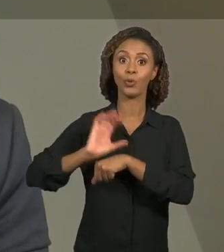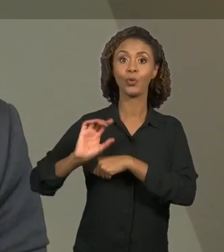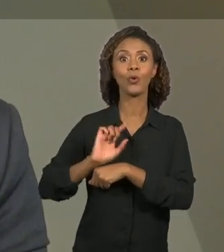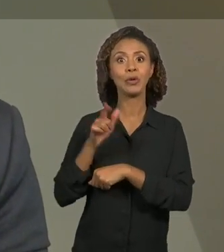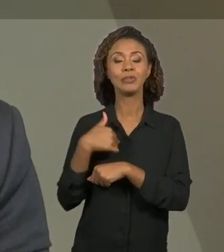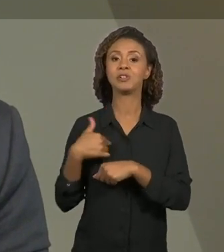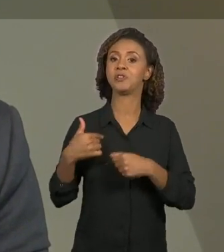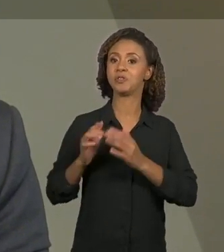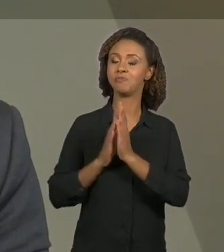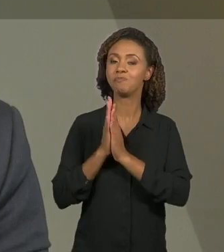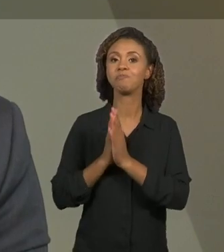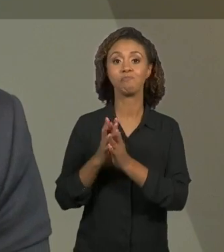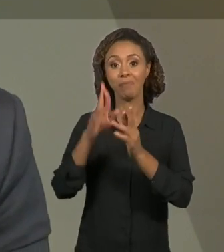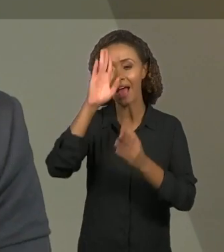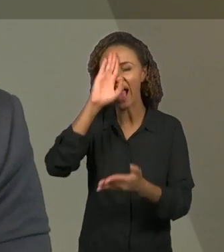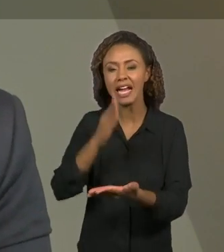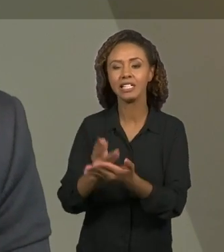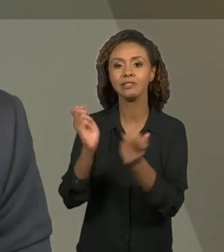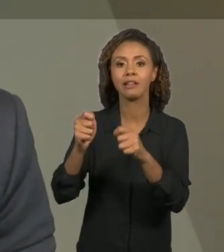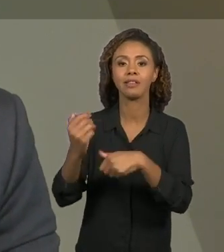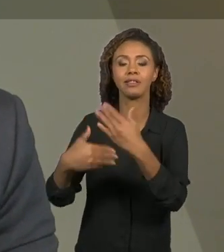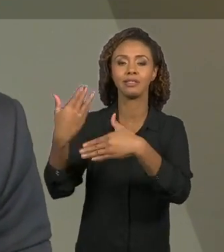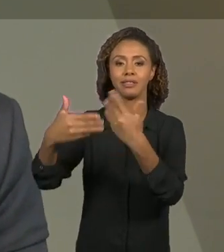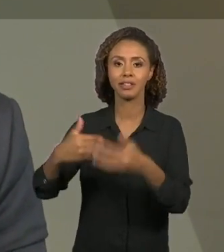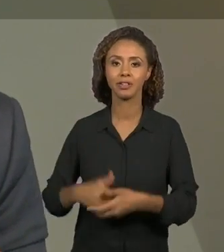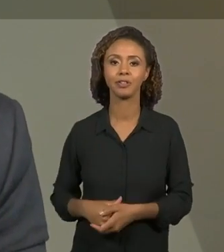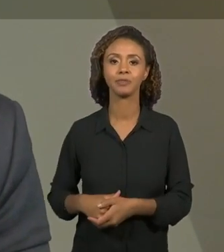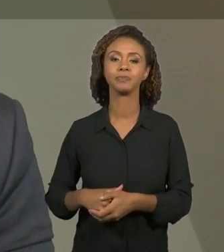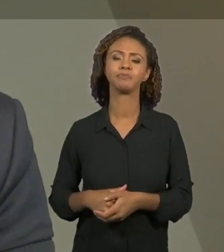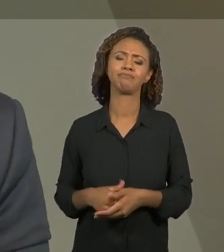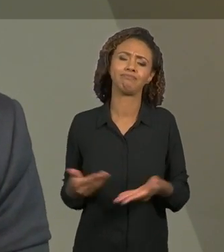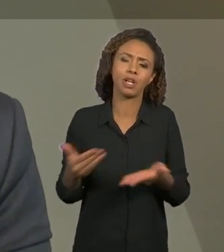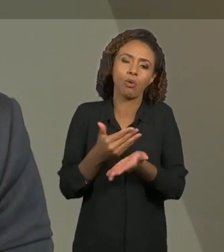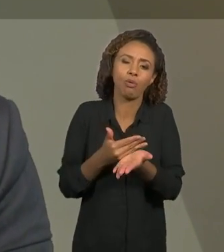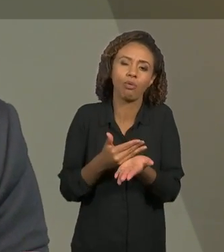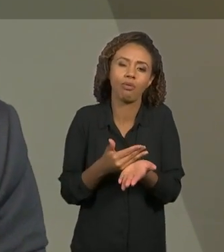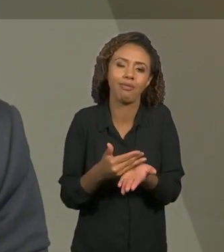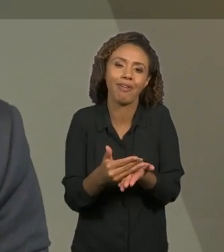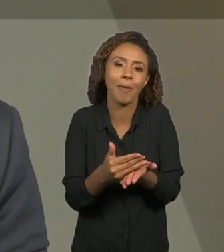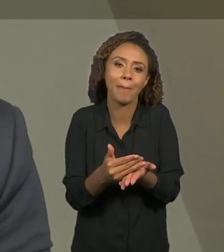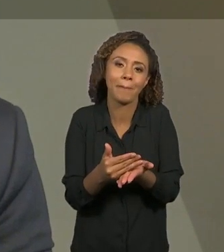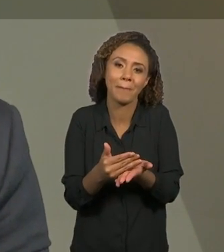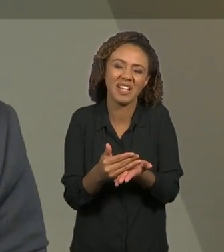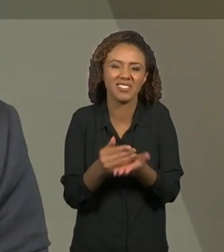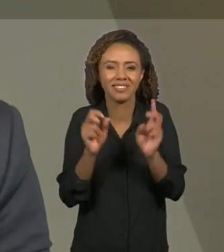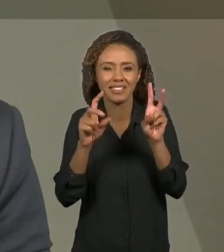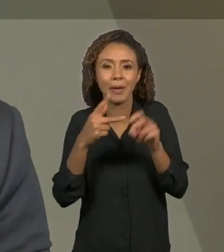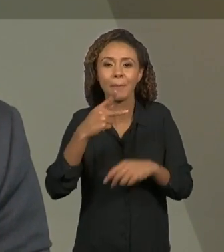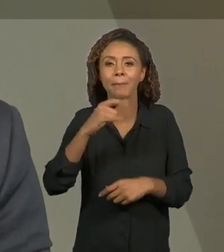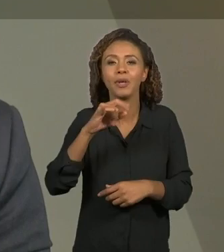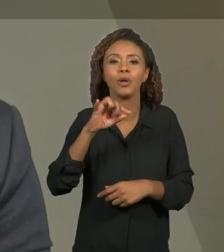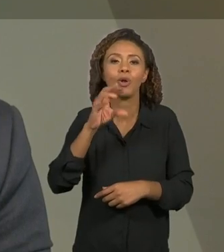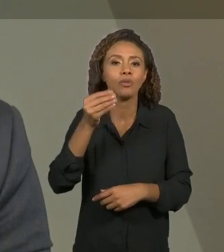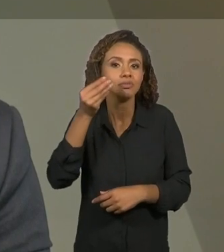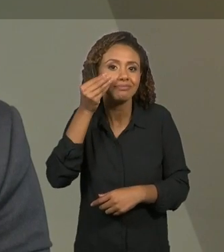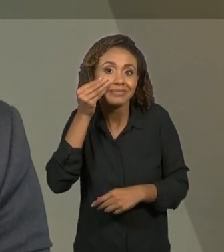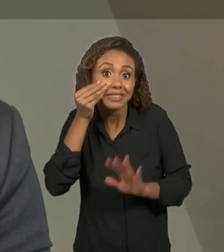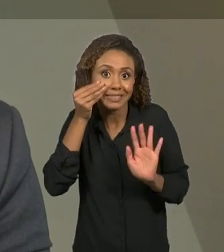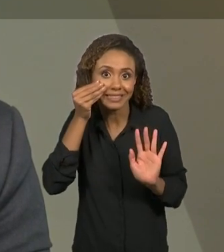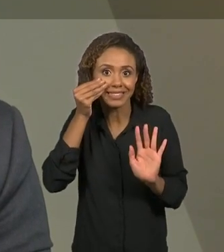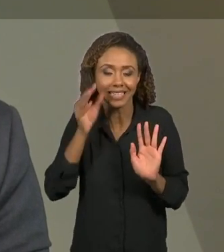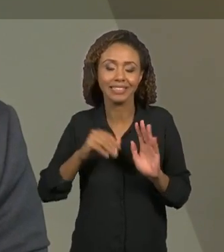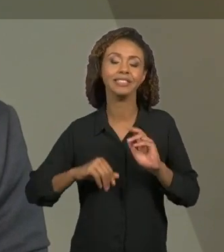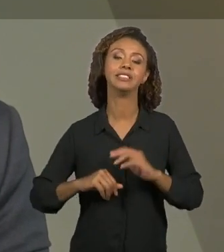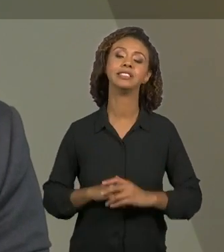profissionais é muito grande apesar de ser a esse início né praticamente um projeto piloto esse primeiro módulo a